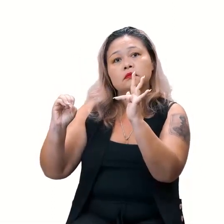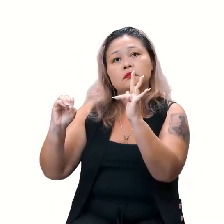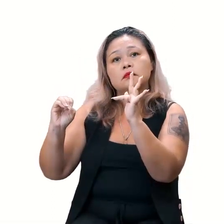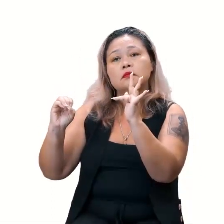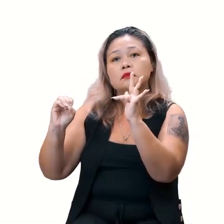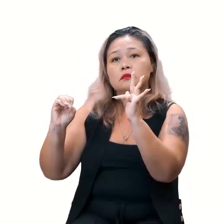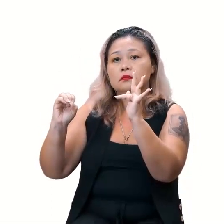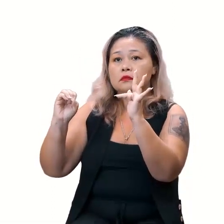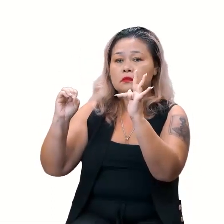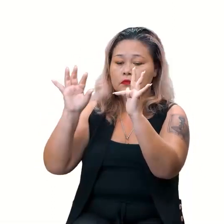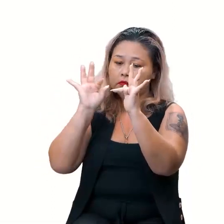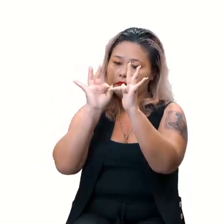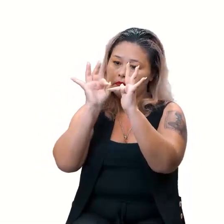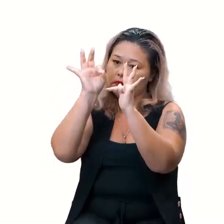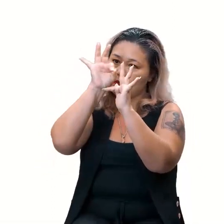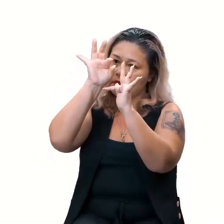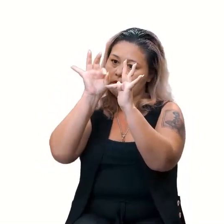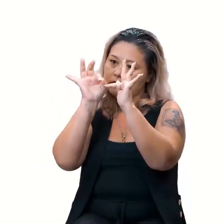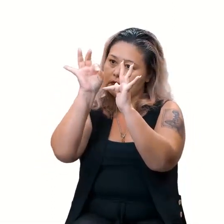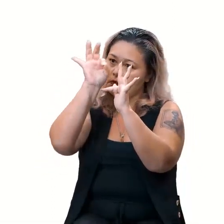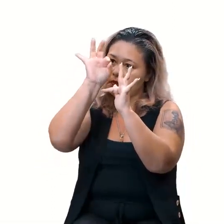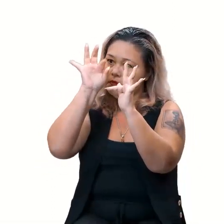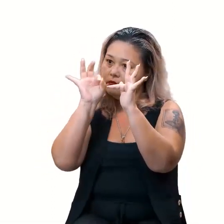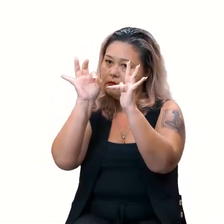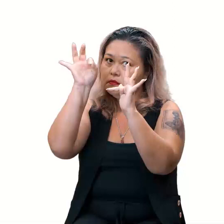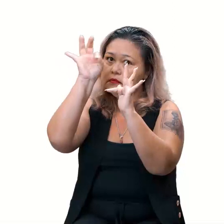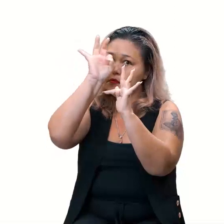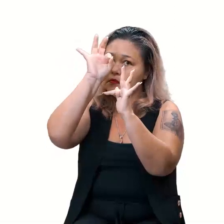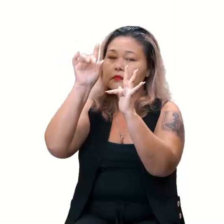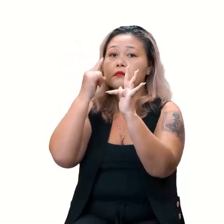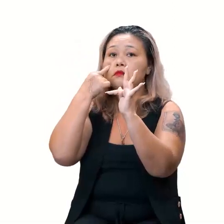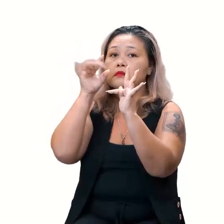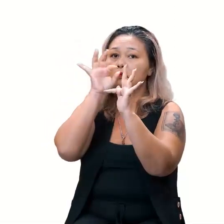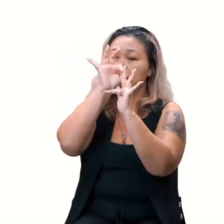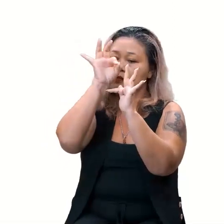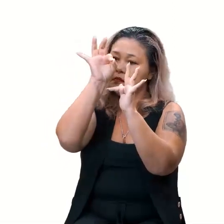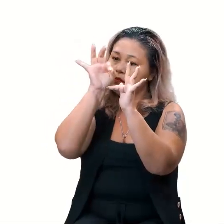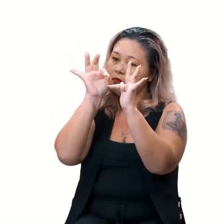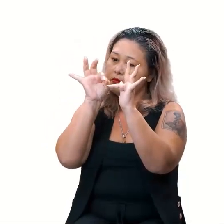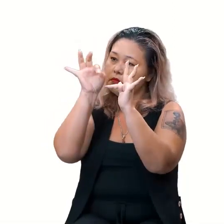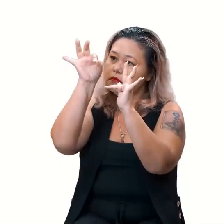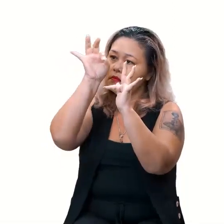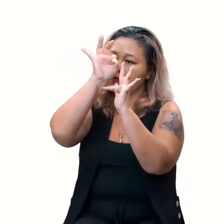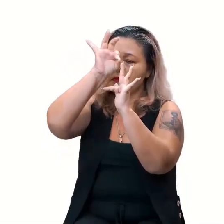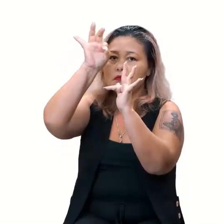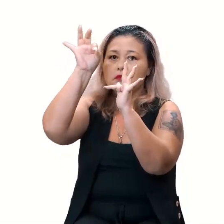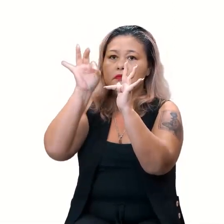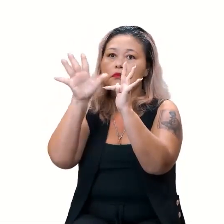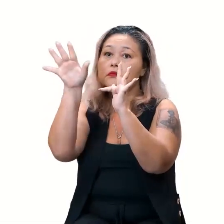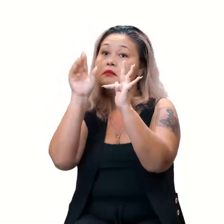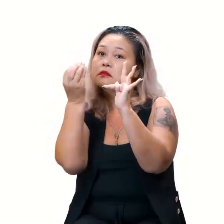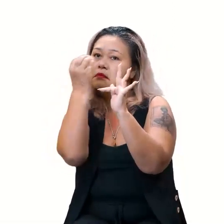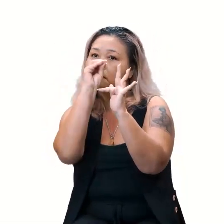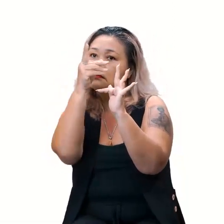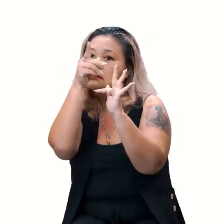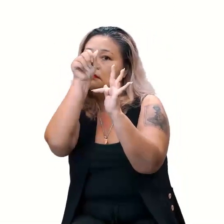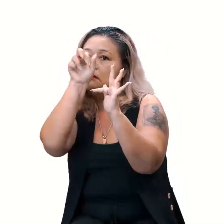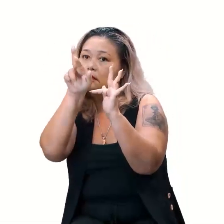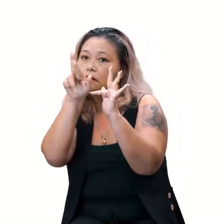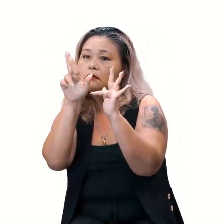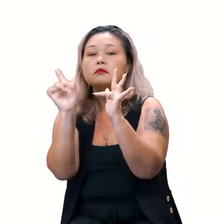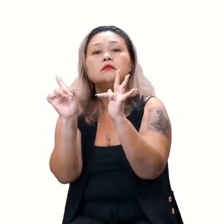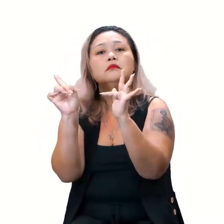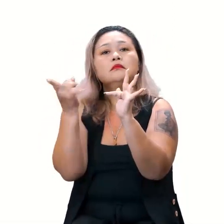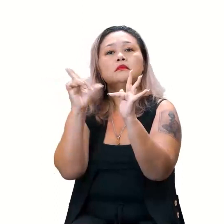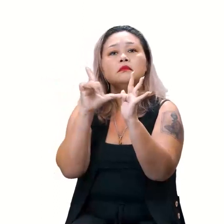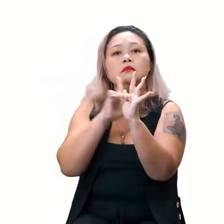montando a parte gráfica aqui... Né? A gente vê que os pontinhos vão se unindo nos pares ordenados, certo? Certo. E com isso a